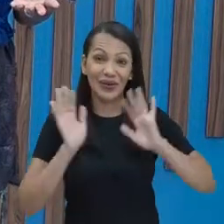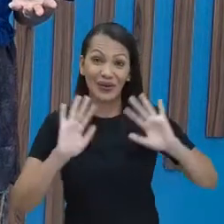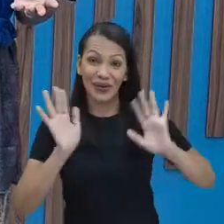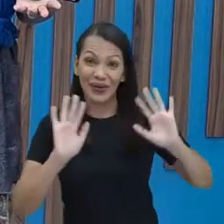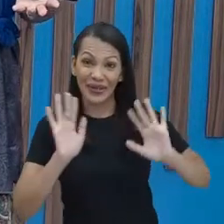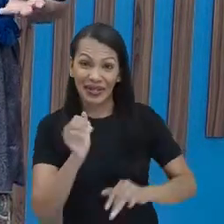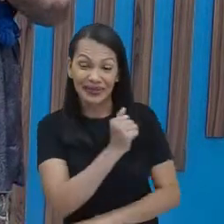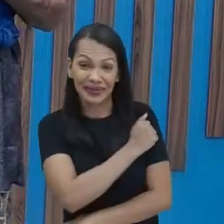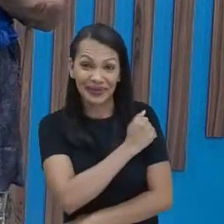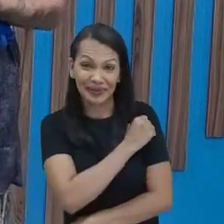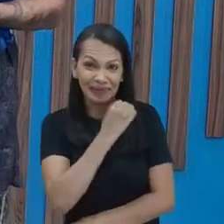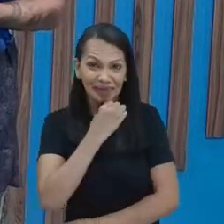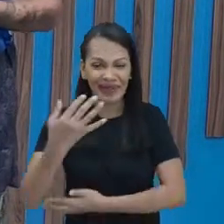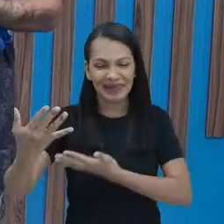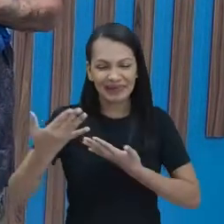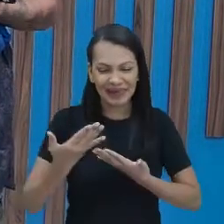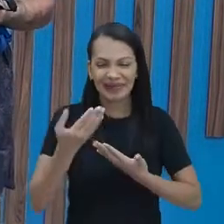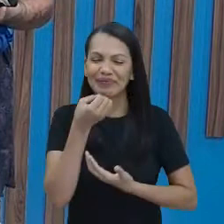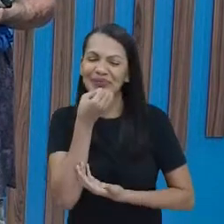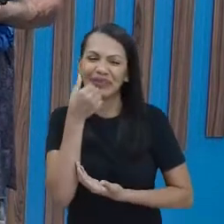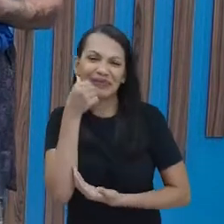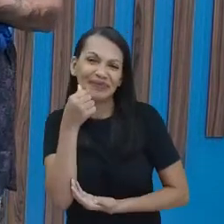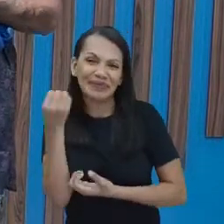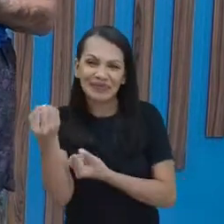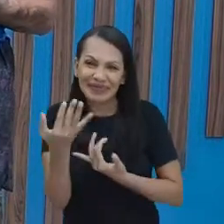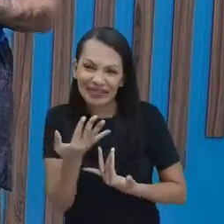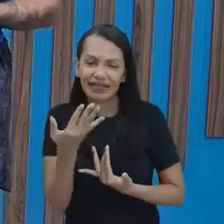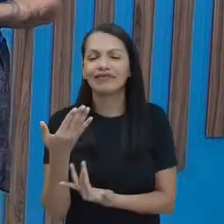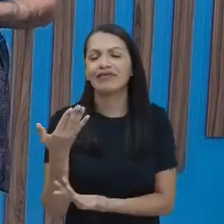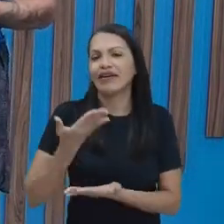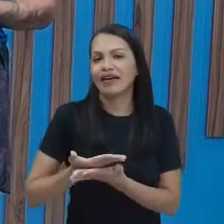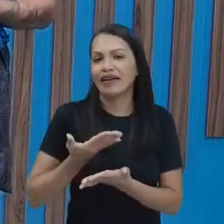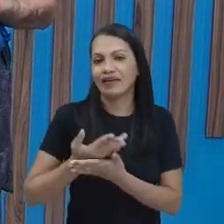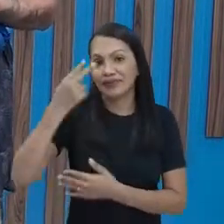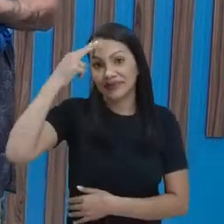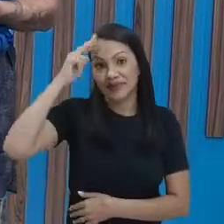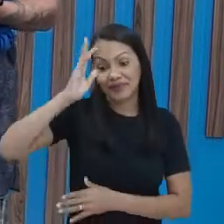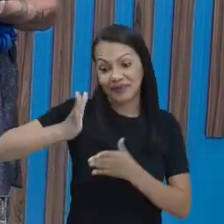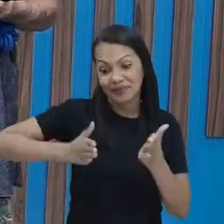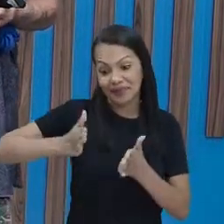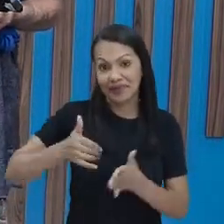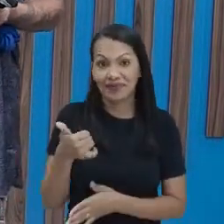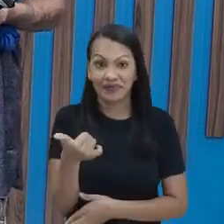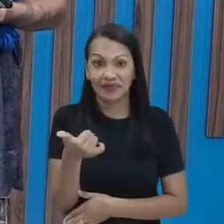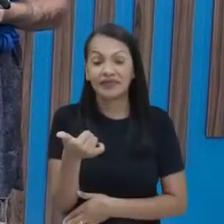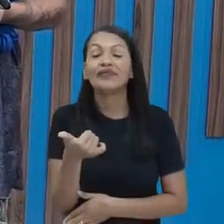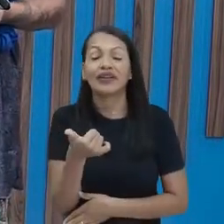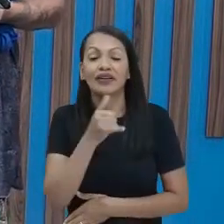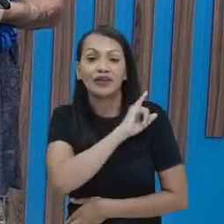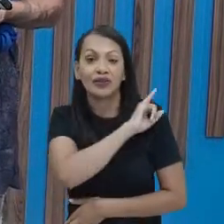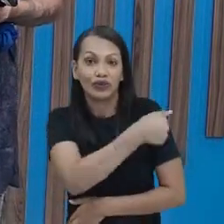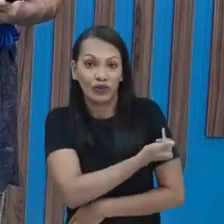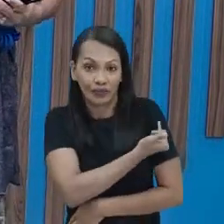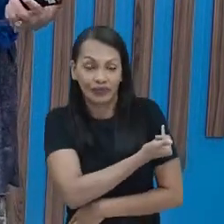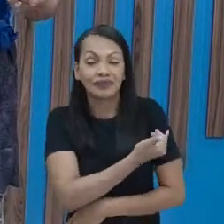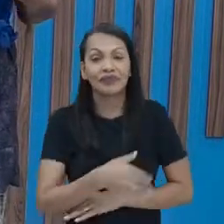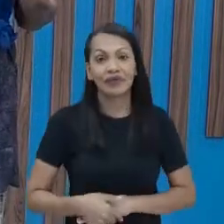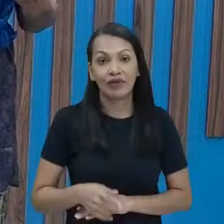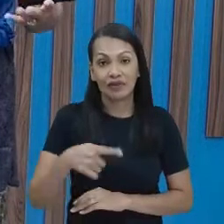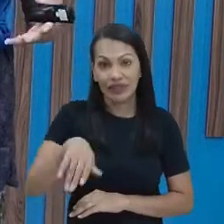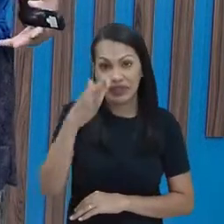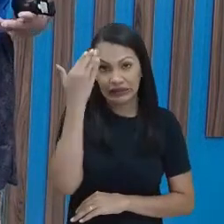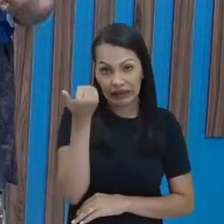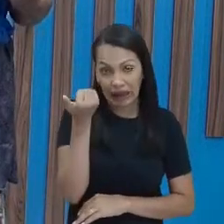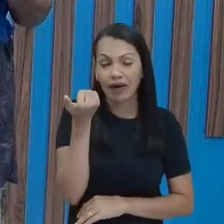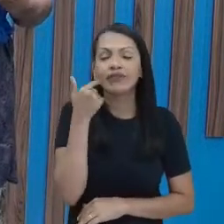Oi, gente! Bem-vindos, bem-vindas à nossa aula de História da primeira fase da Educação de Jovens e Adultos. Como vocês